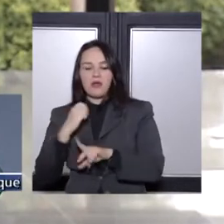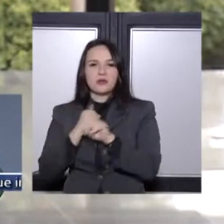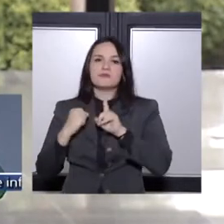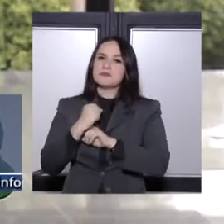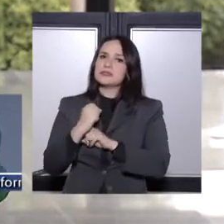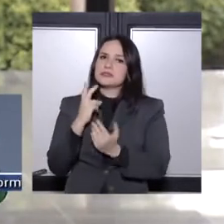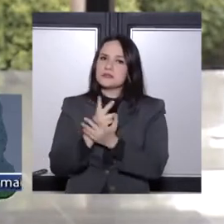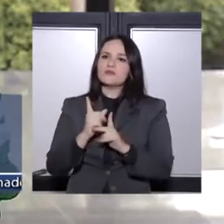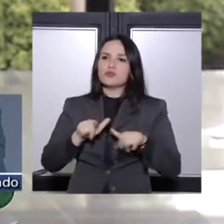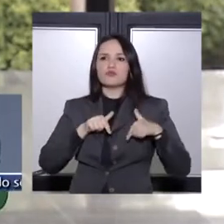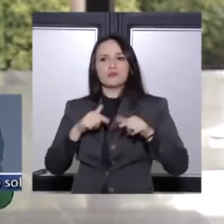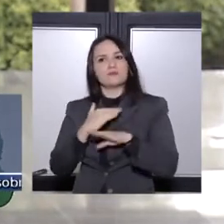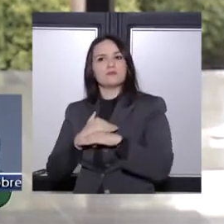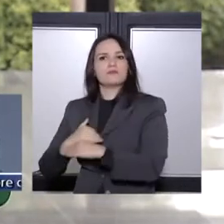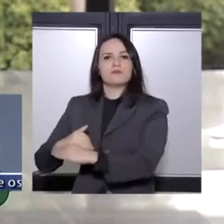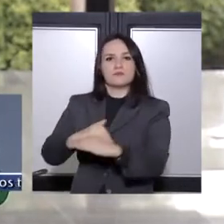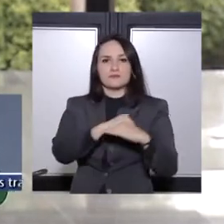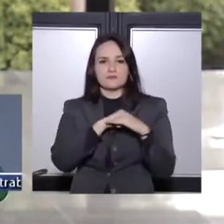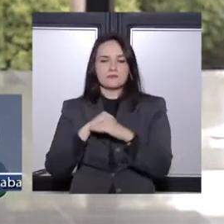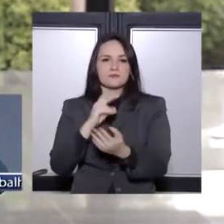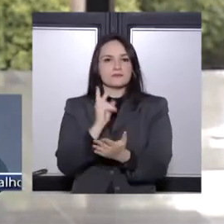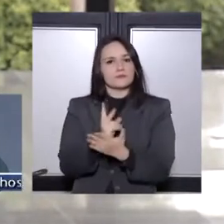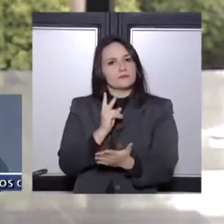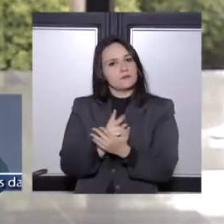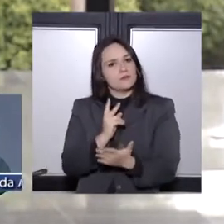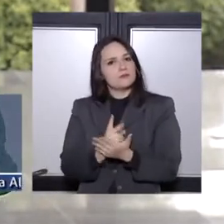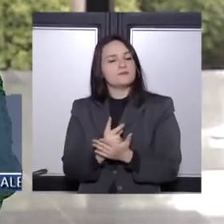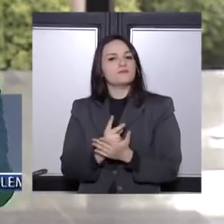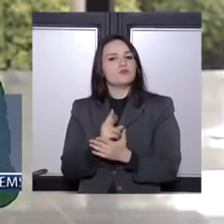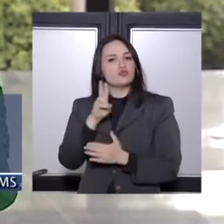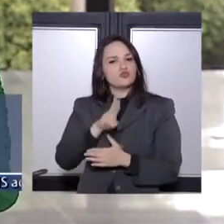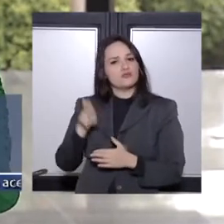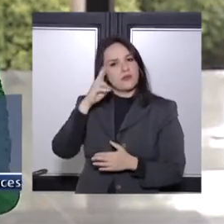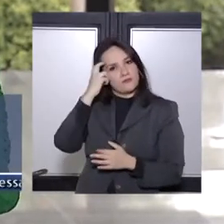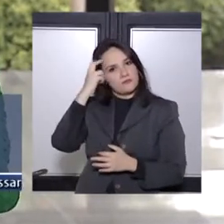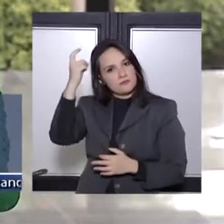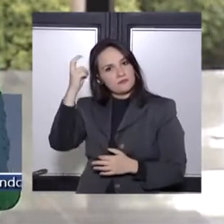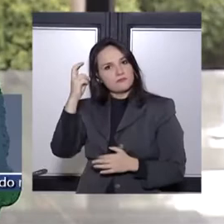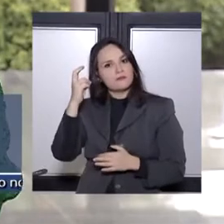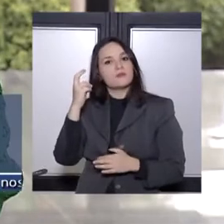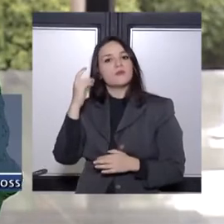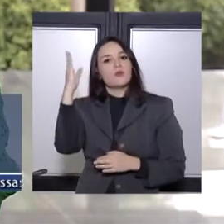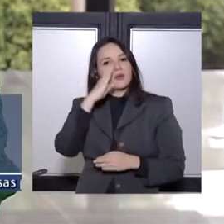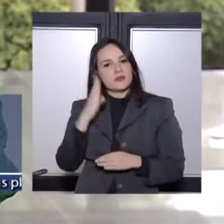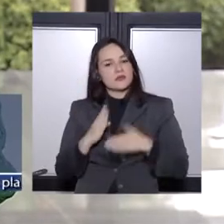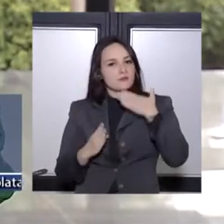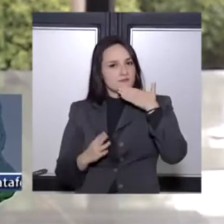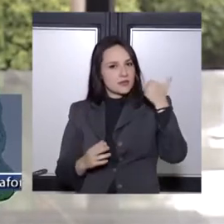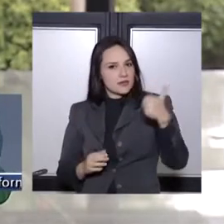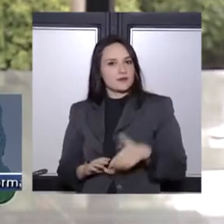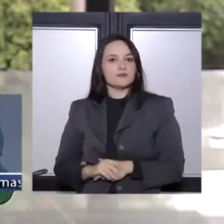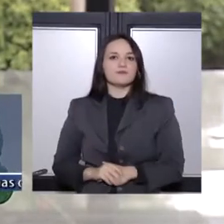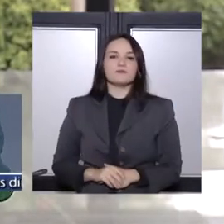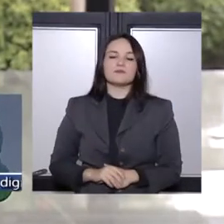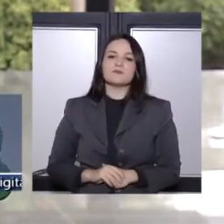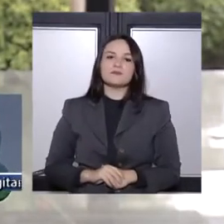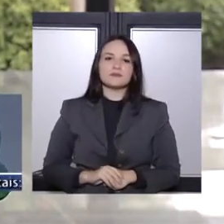da sua atividade intelectual e política em prol de um Brasil melhor. Da sua